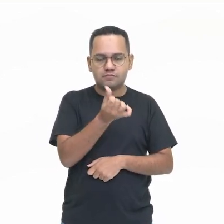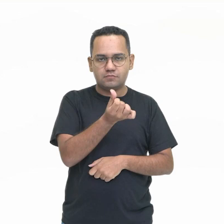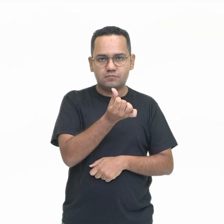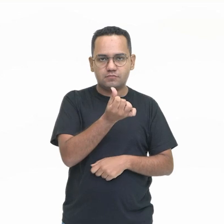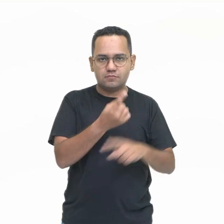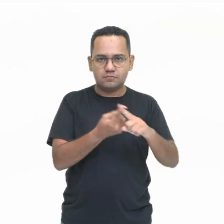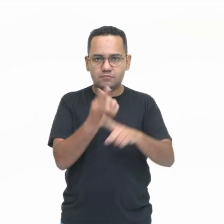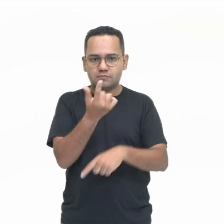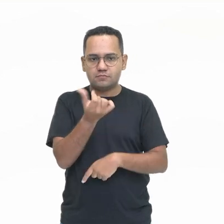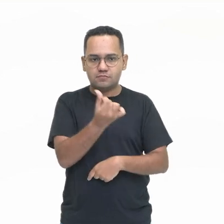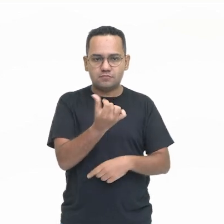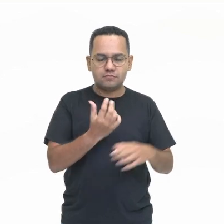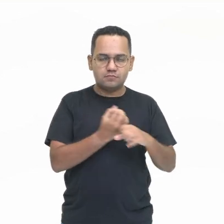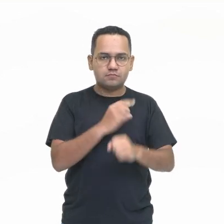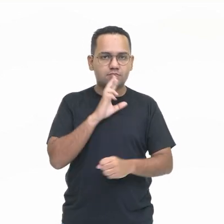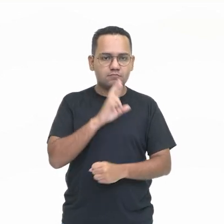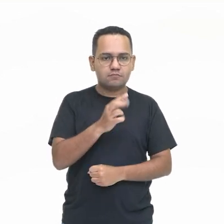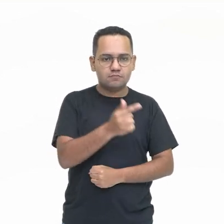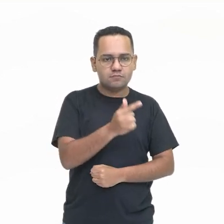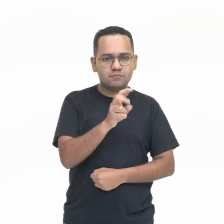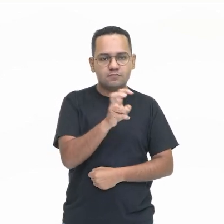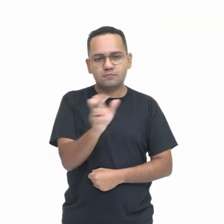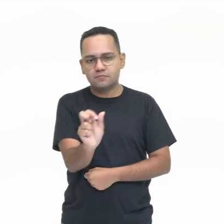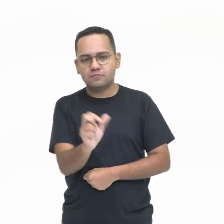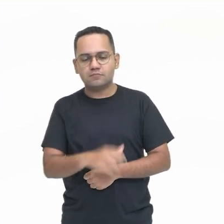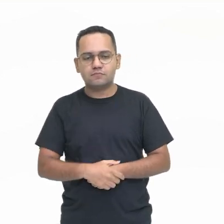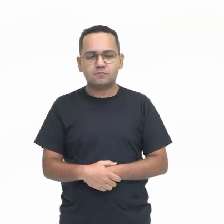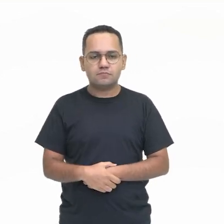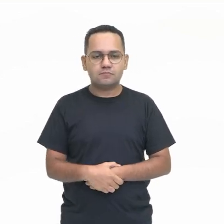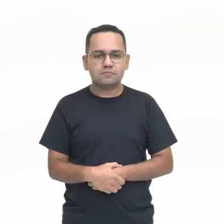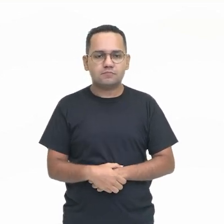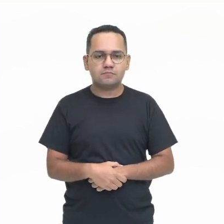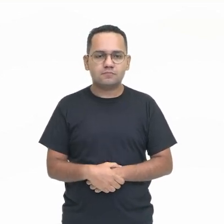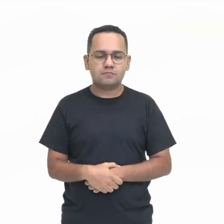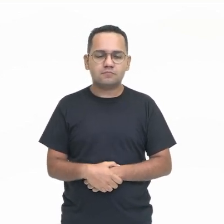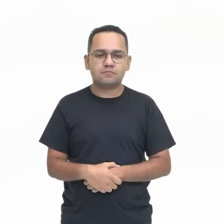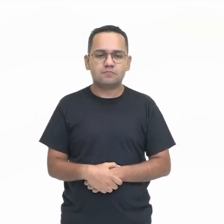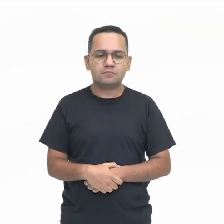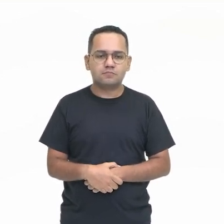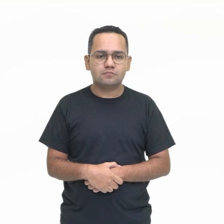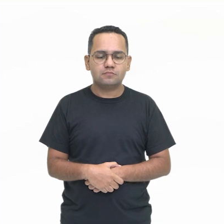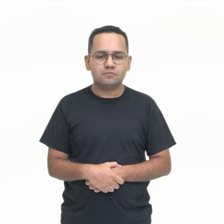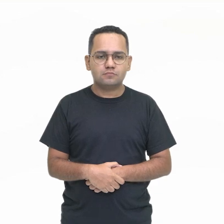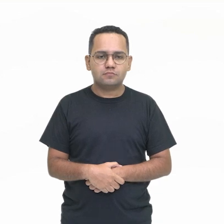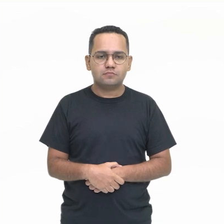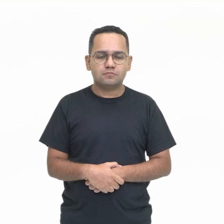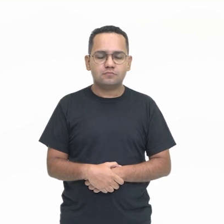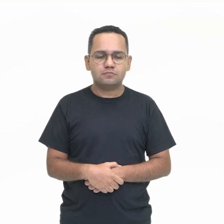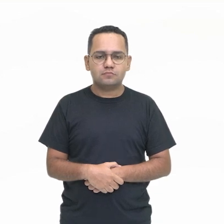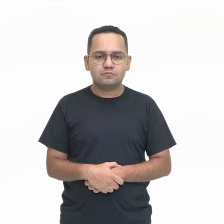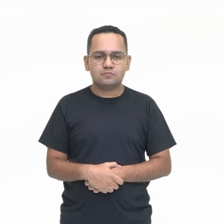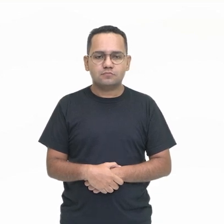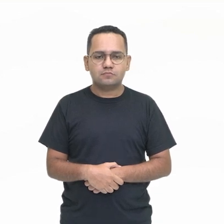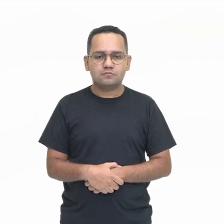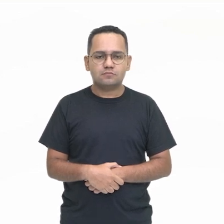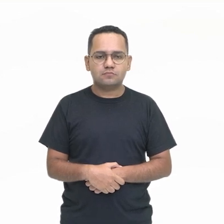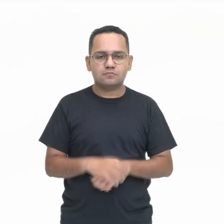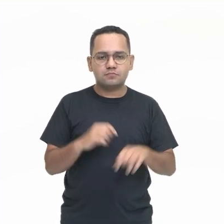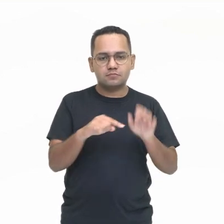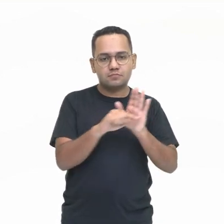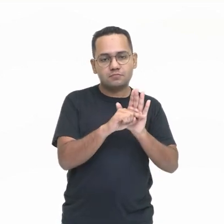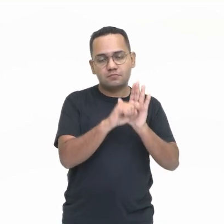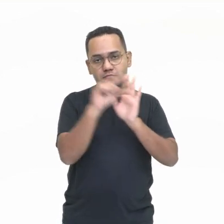16 ao quadrado, pessoal, é 256, ok? 16 ao quadrado, 256. E aí, vamos fazer aqui,